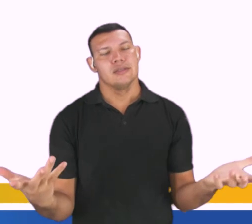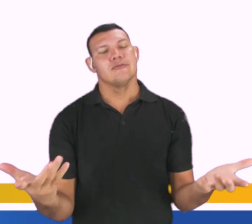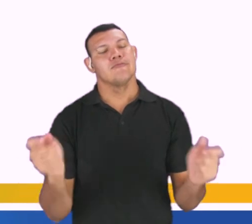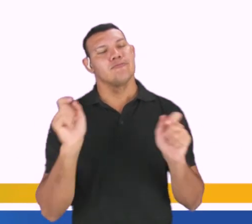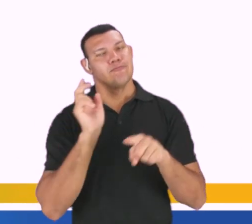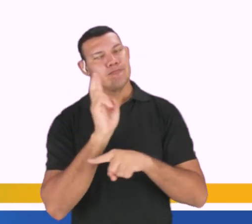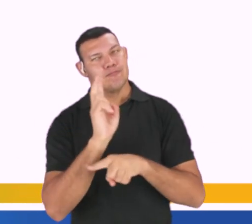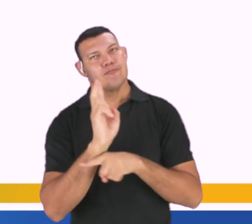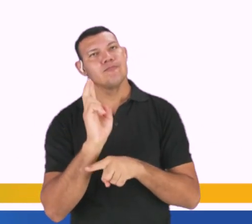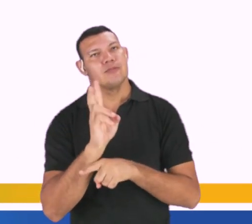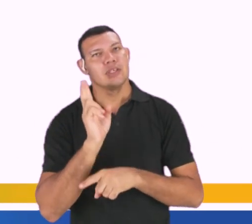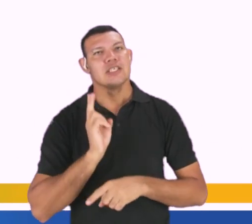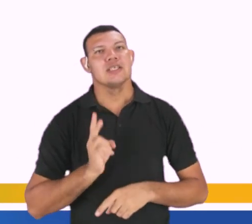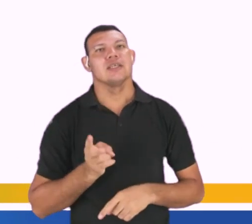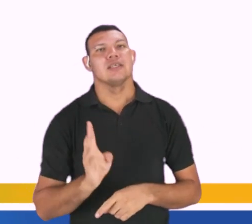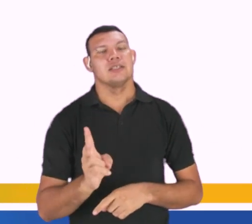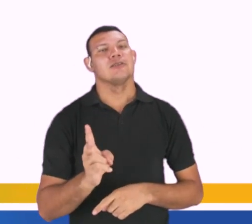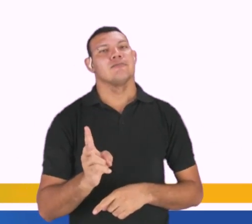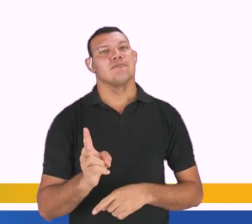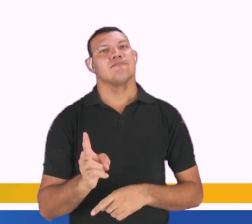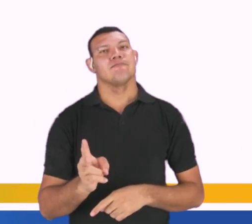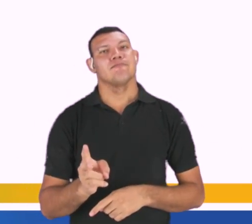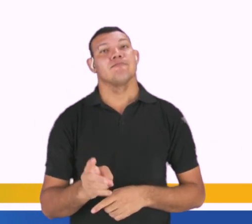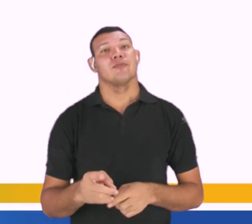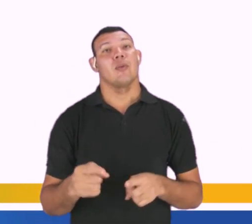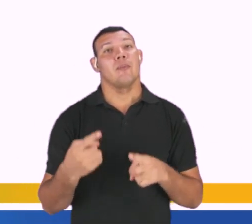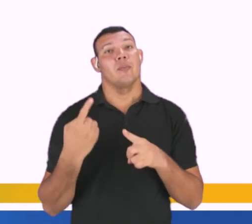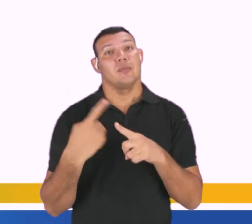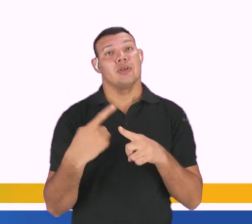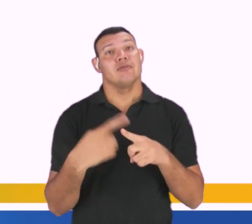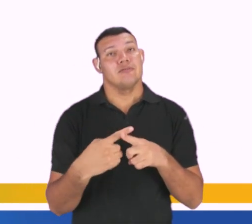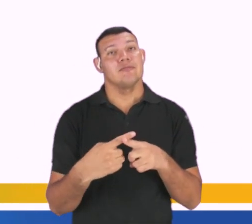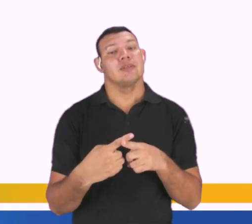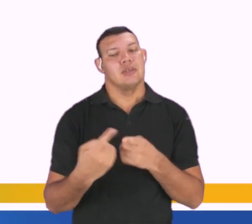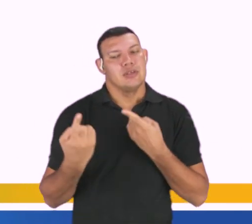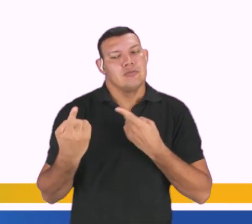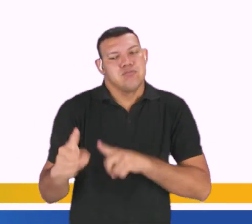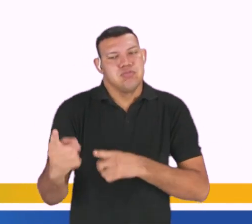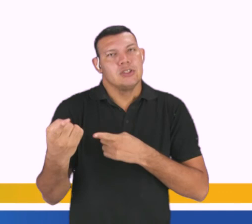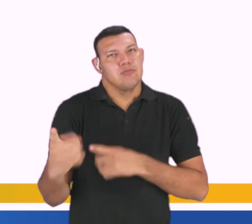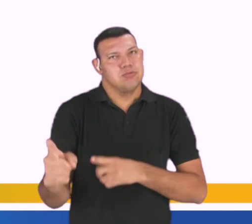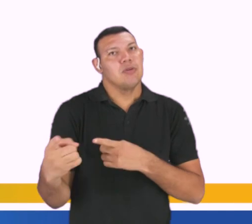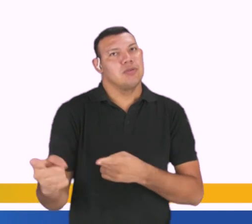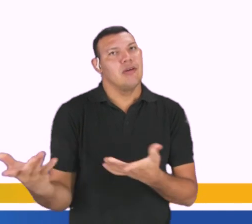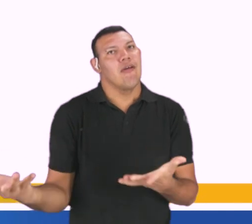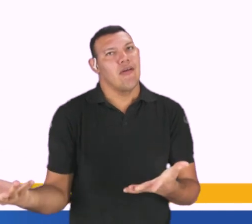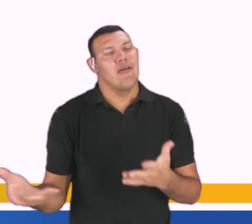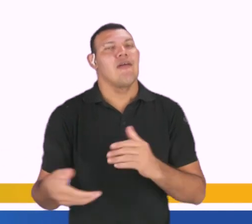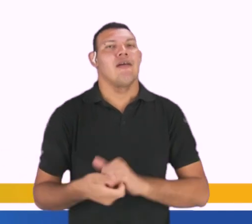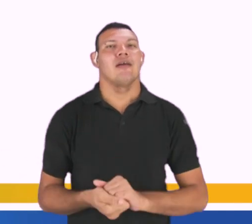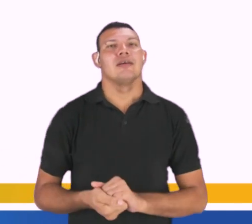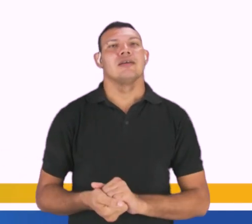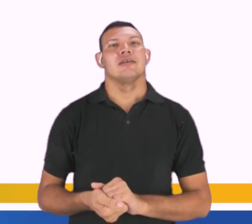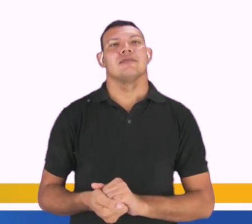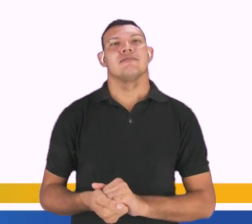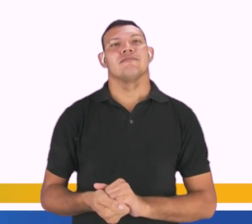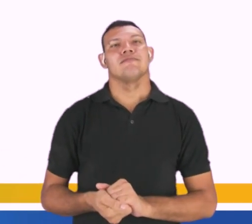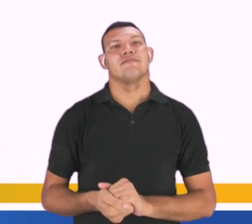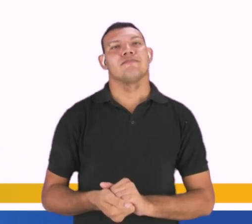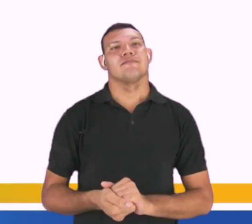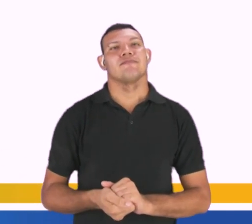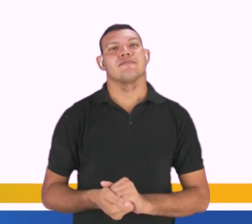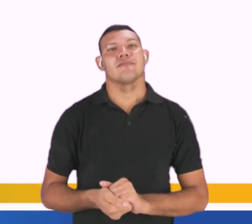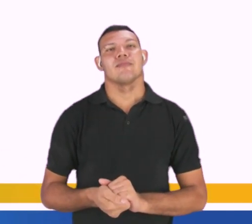ambiental que existe ainda, que ainda não foi extinta, mas que corre sério risco disso. Então, através da integração da